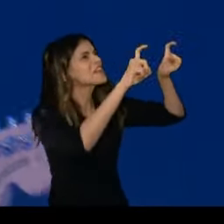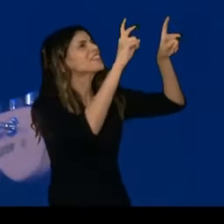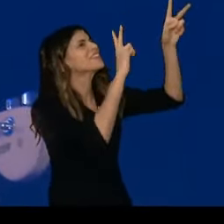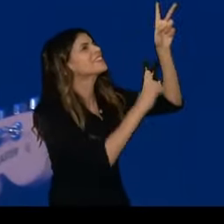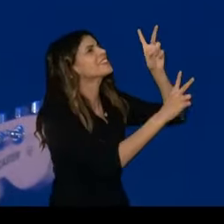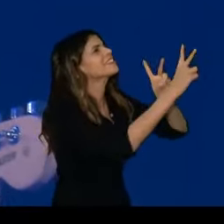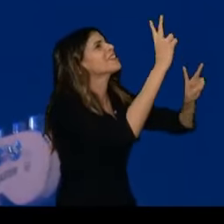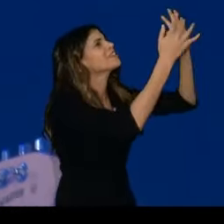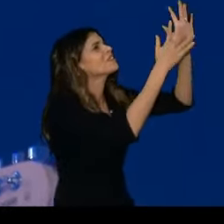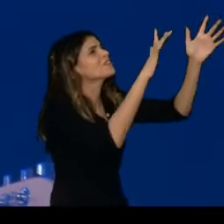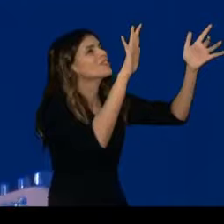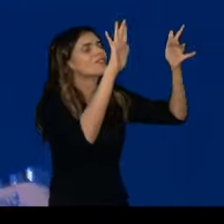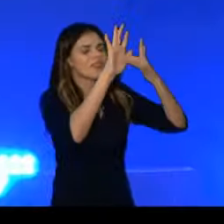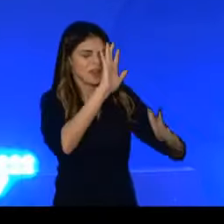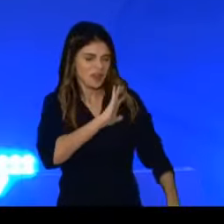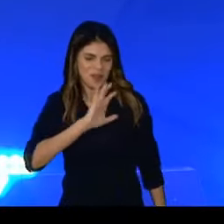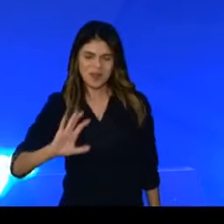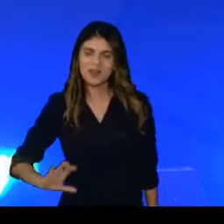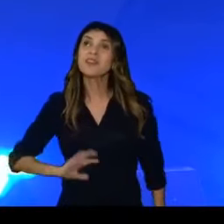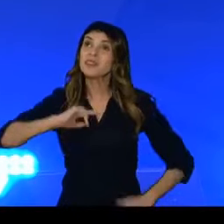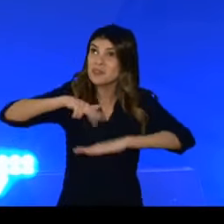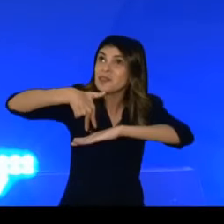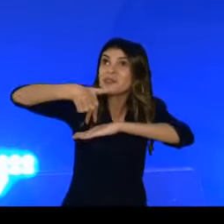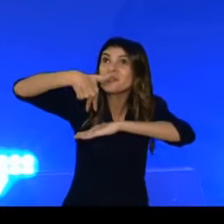enfim, com o meu Cristo no céu.